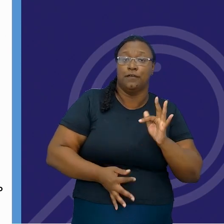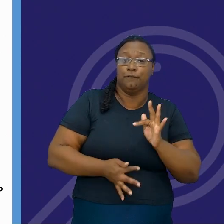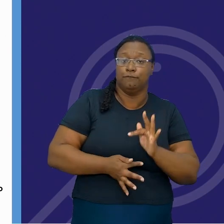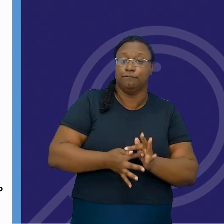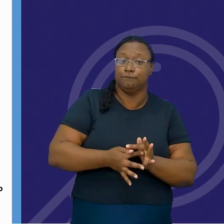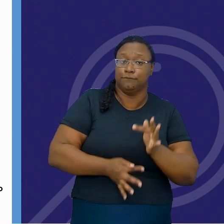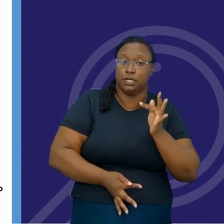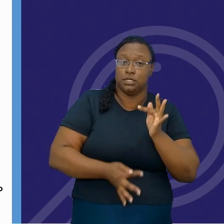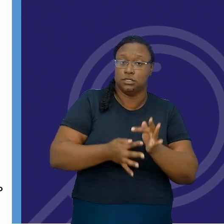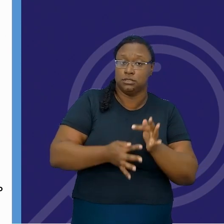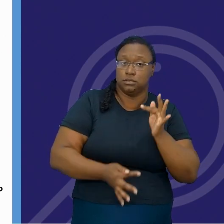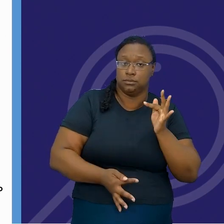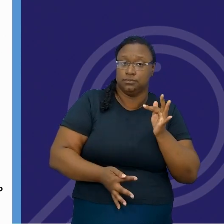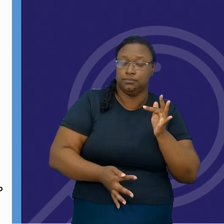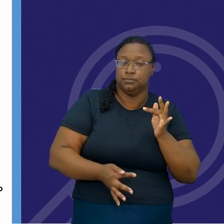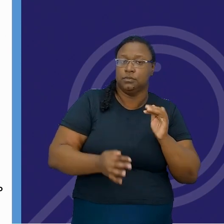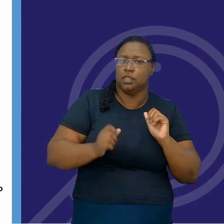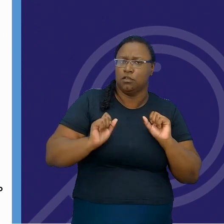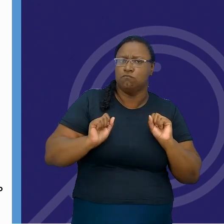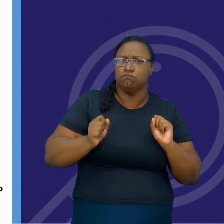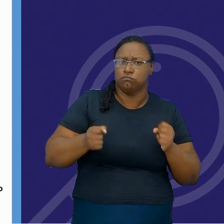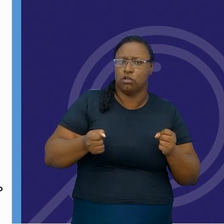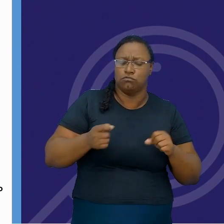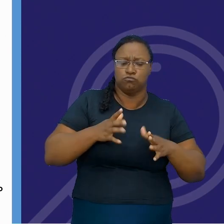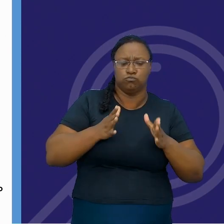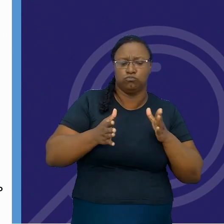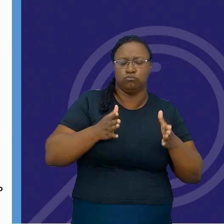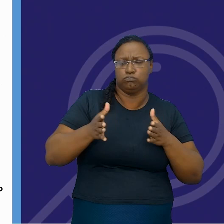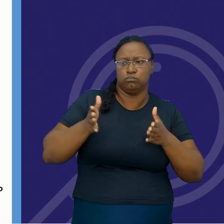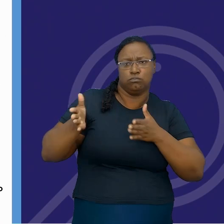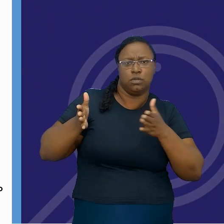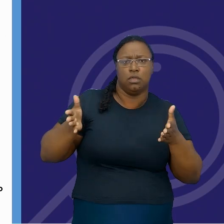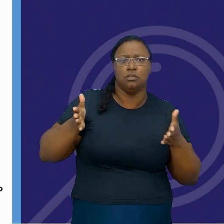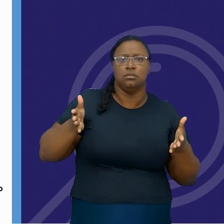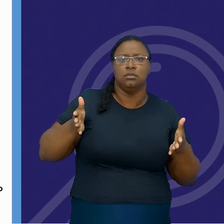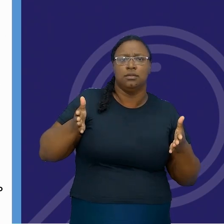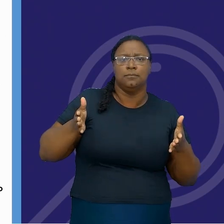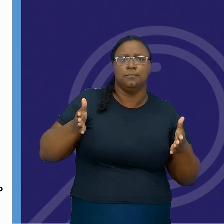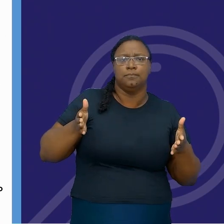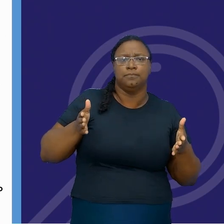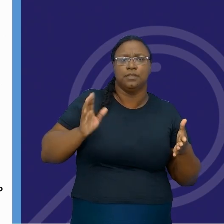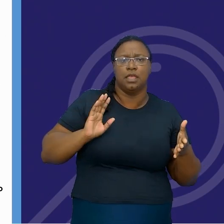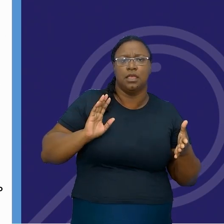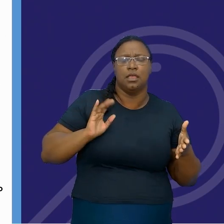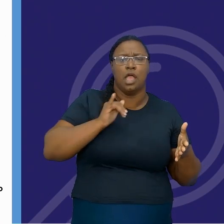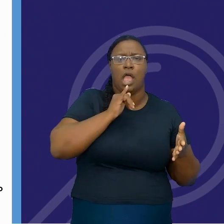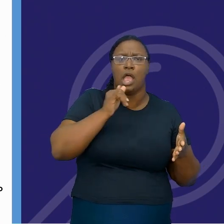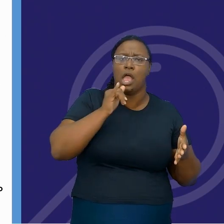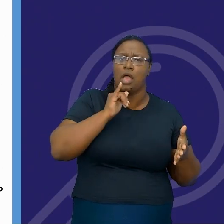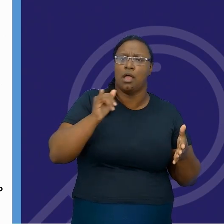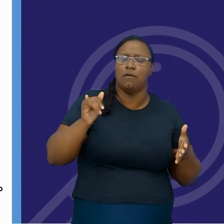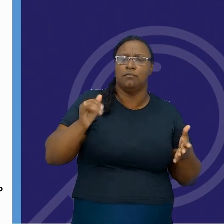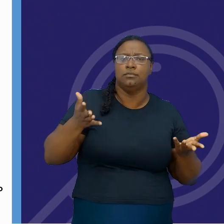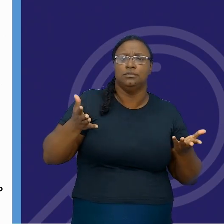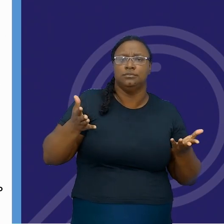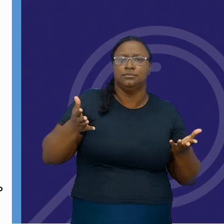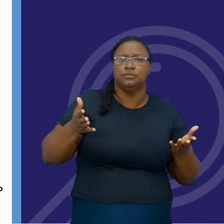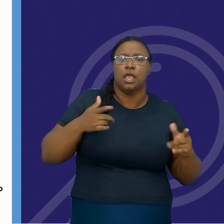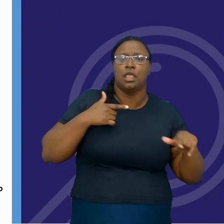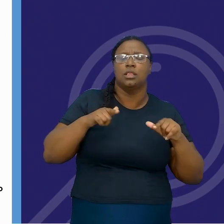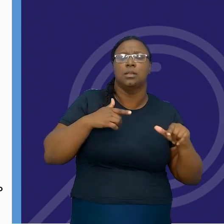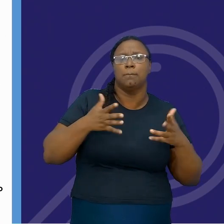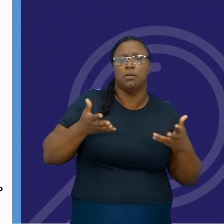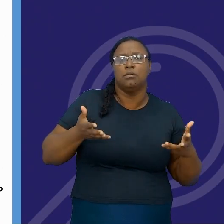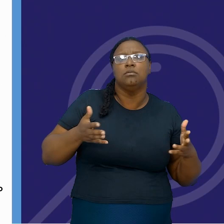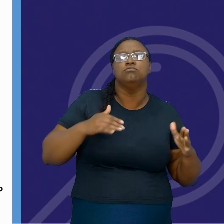que possibilita aí, né, gera momentos onde podemos dizer que serão interdisciplinares quando trabalhados,